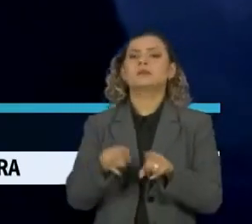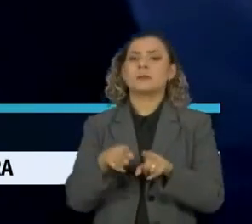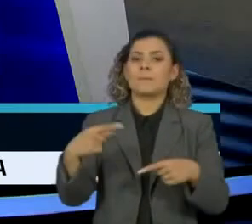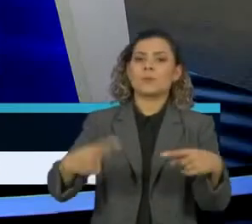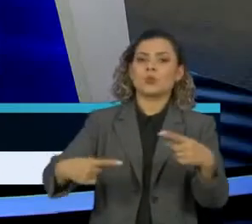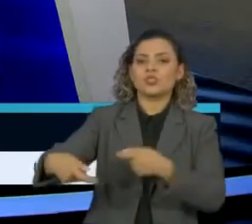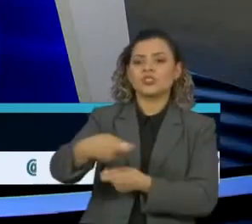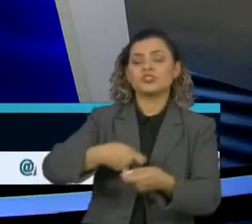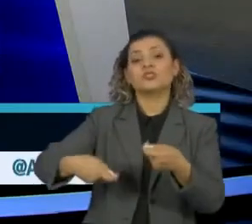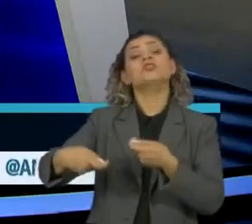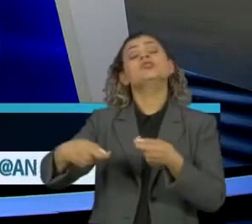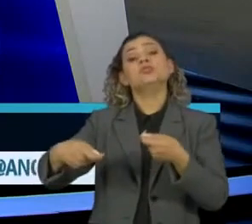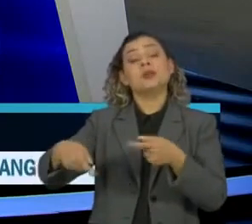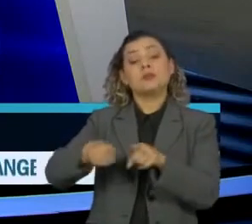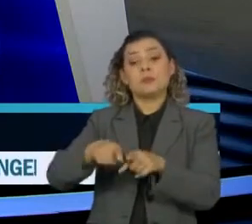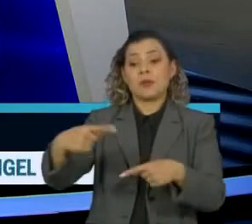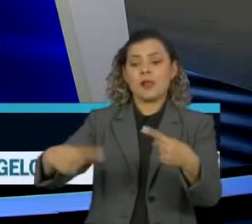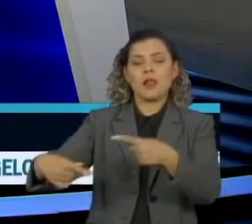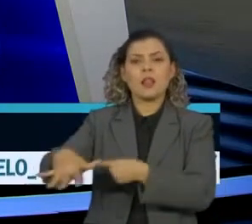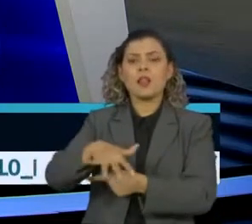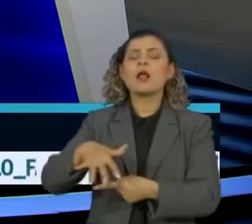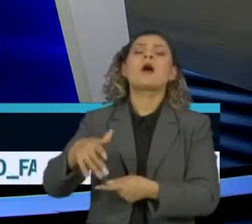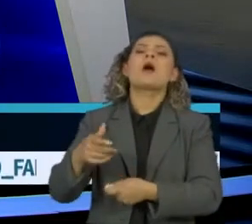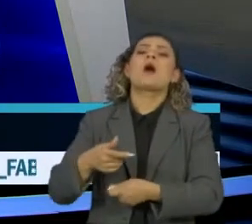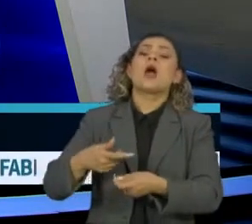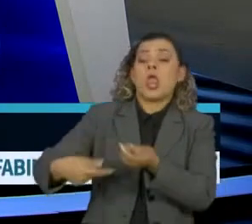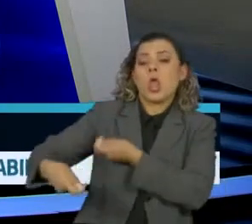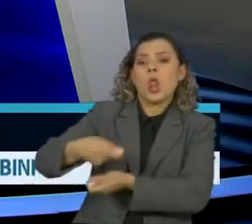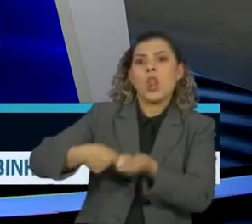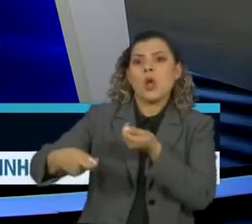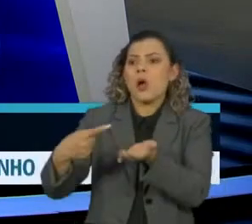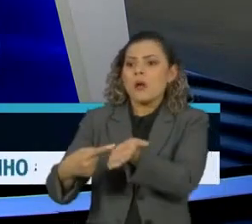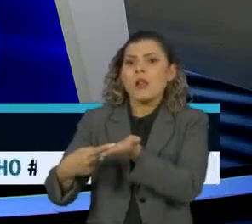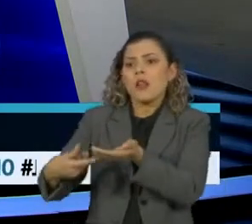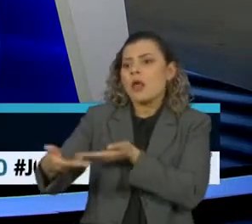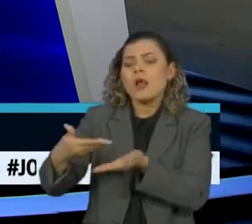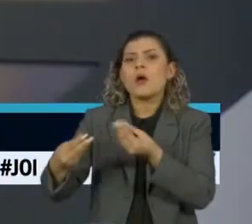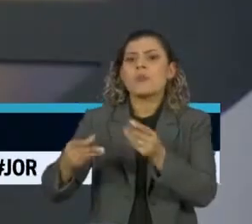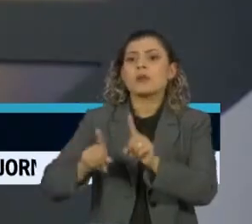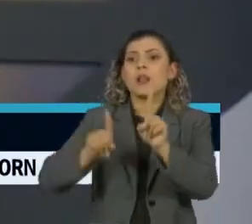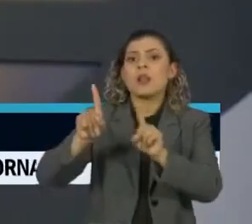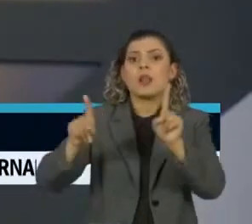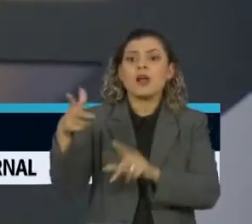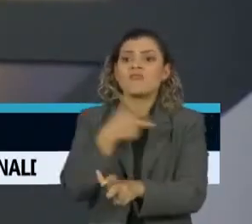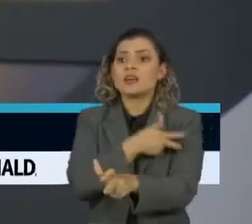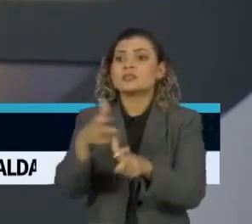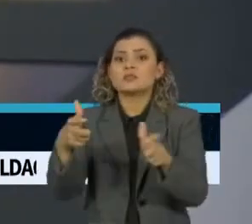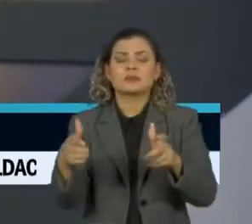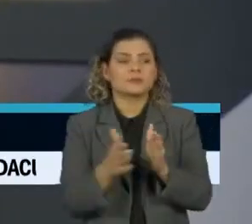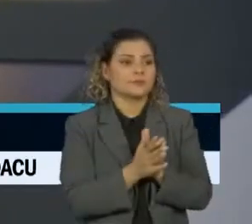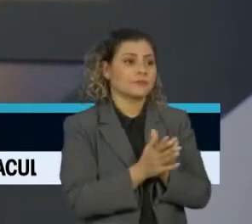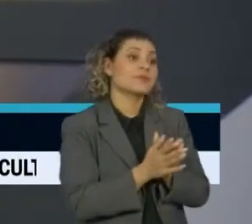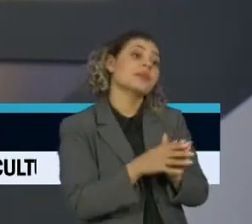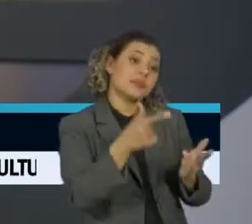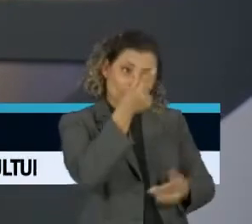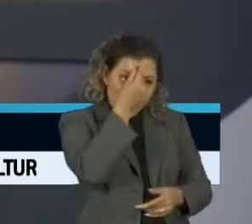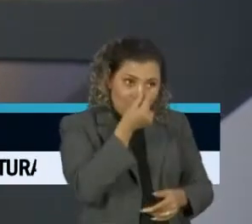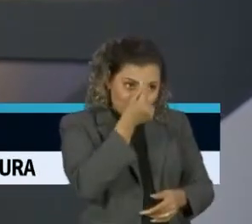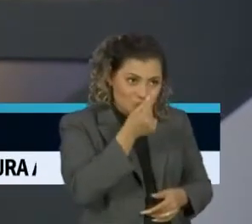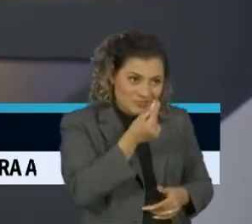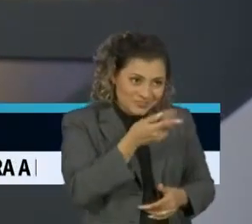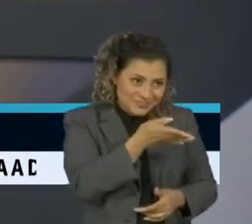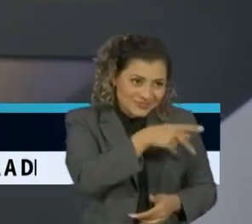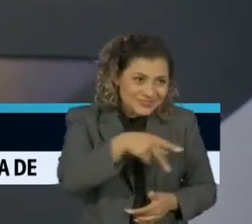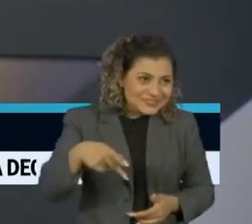estratégia econômica, o que significa para a Rússia sair na frente na corrida vacinal? Primeiro, o Putin, ele